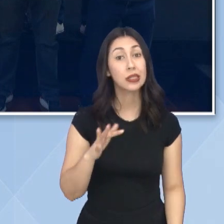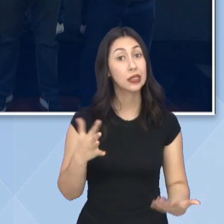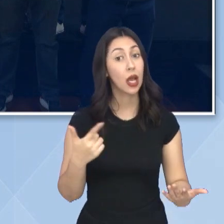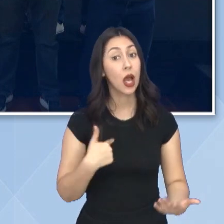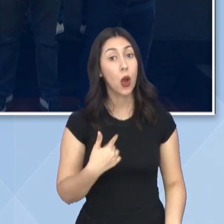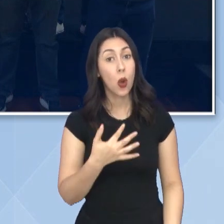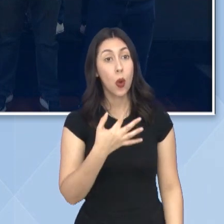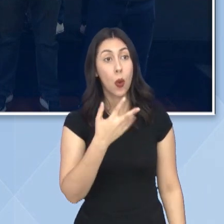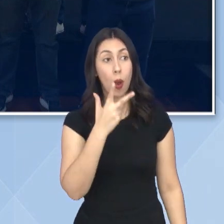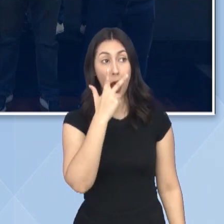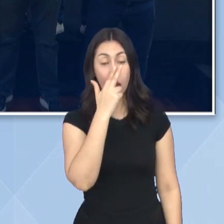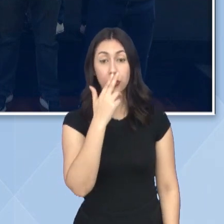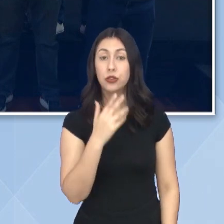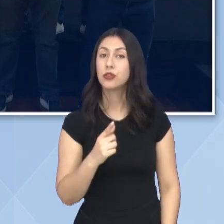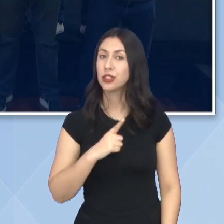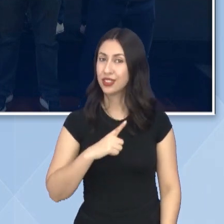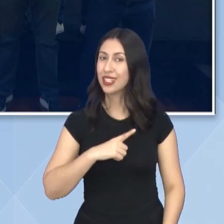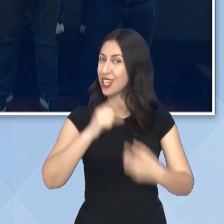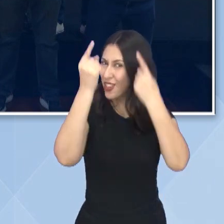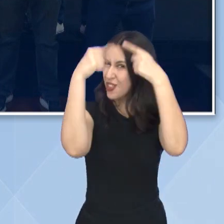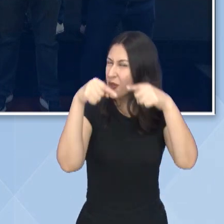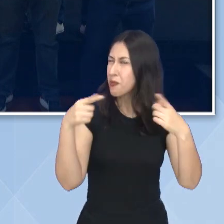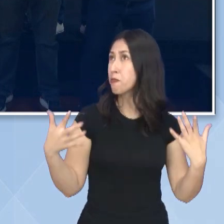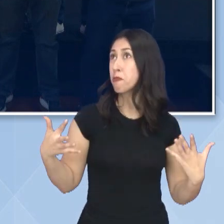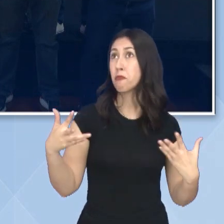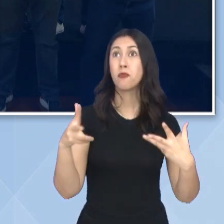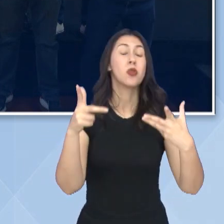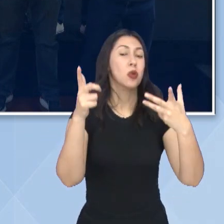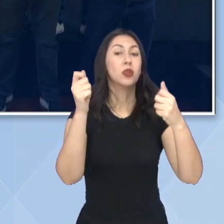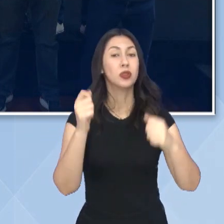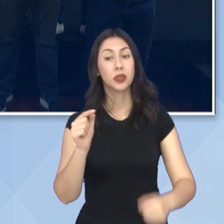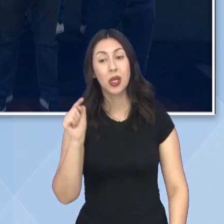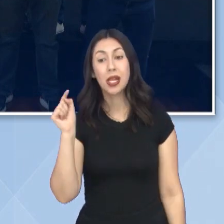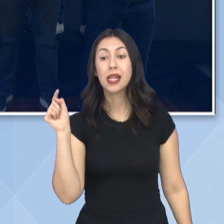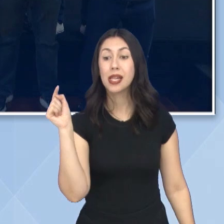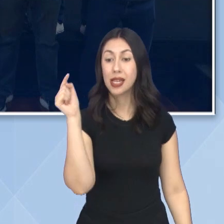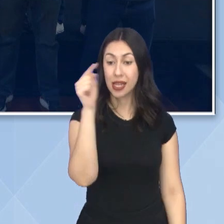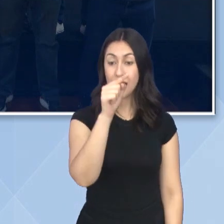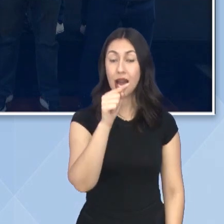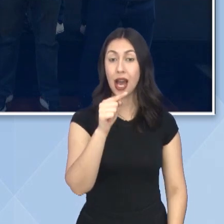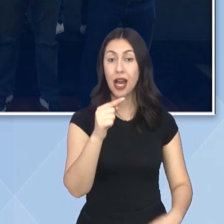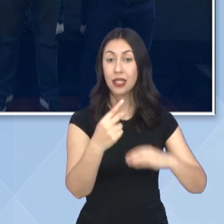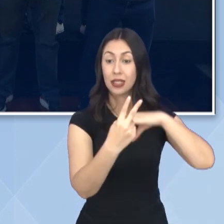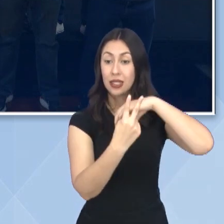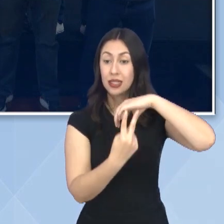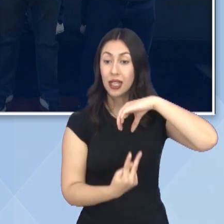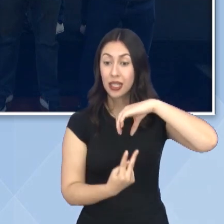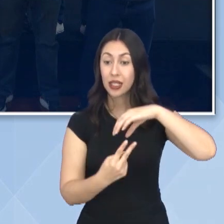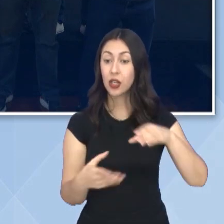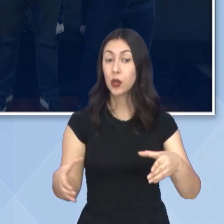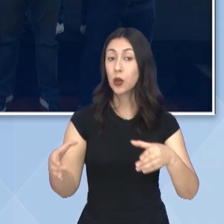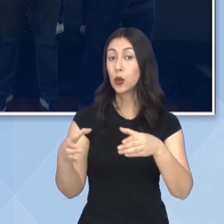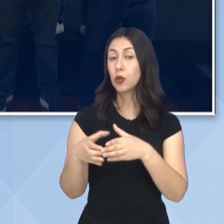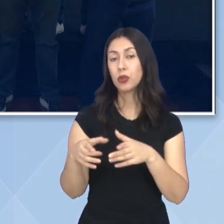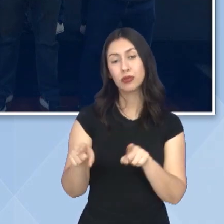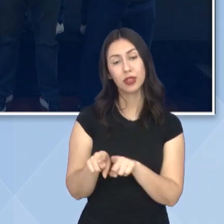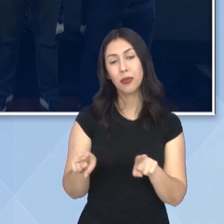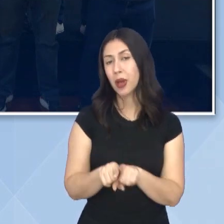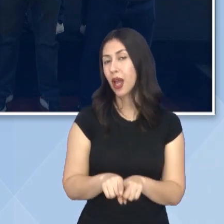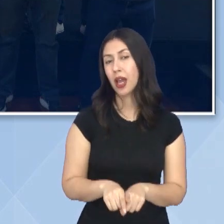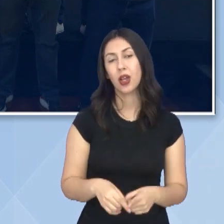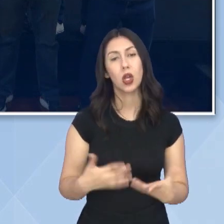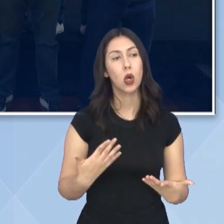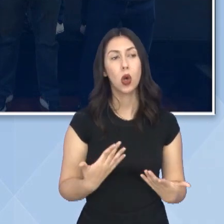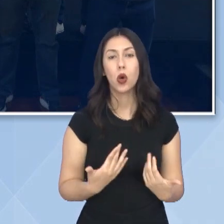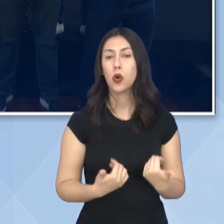jogos memoráveis esse ano lá na Arena com esse time e também lá com o futebol de